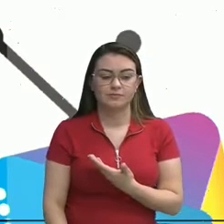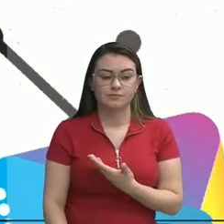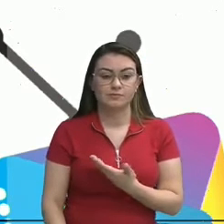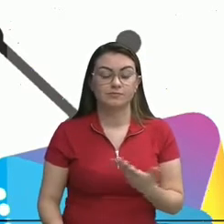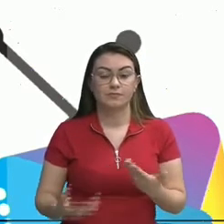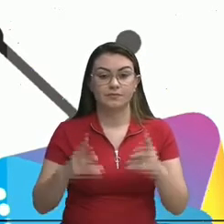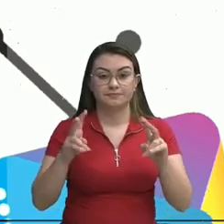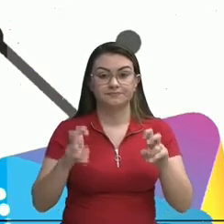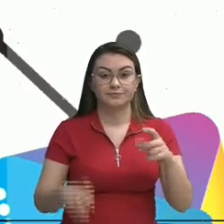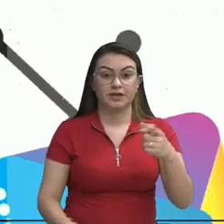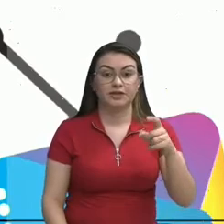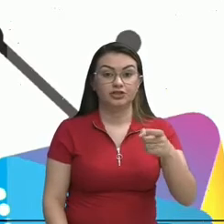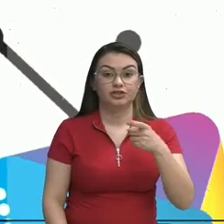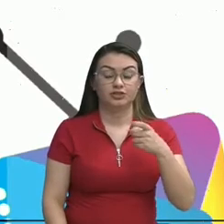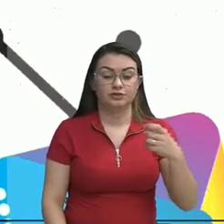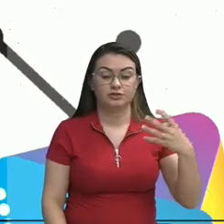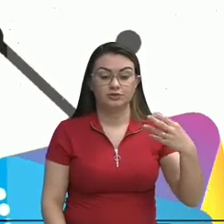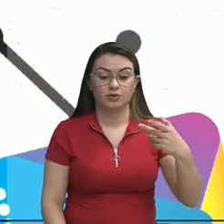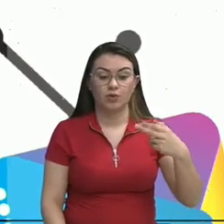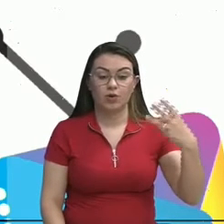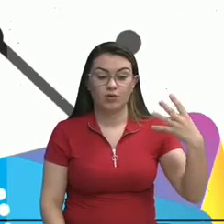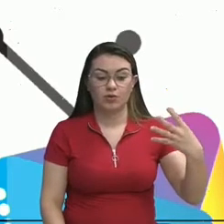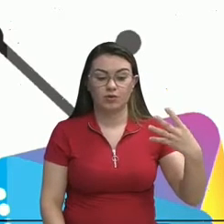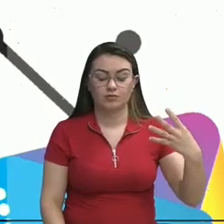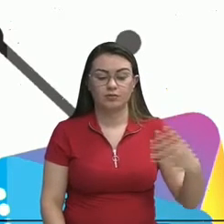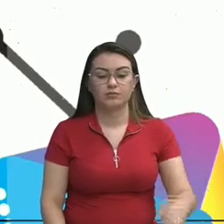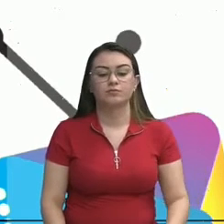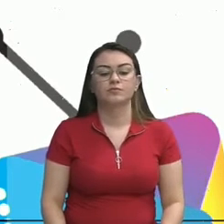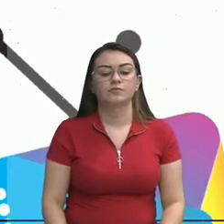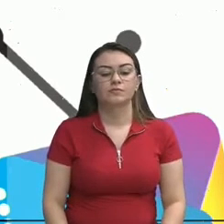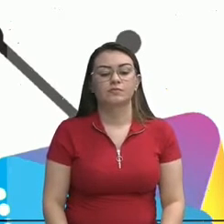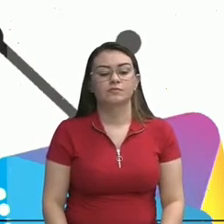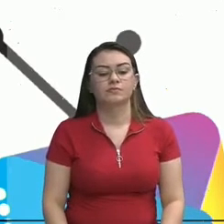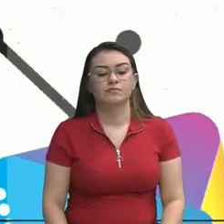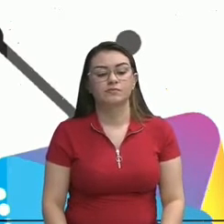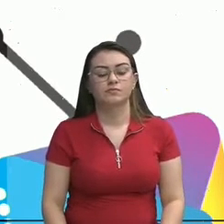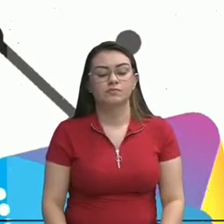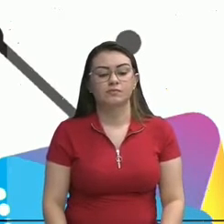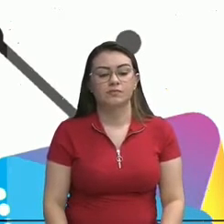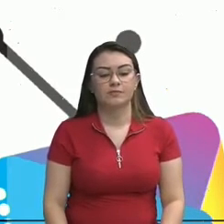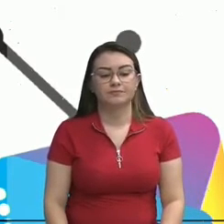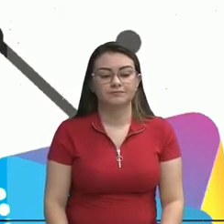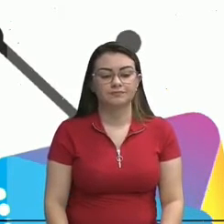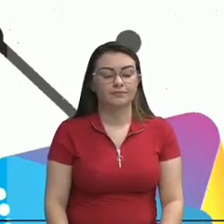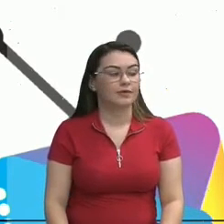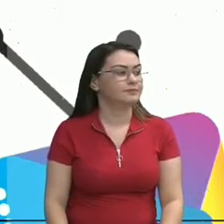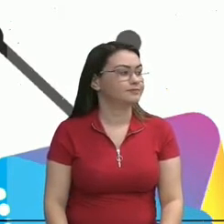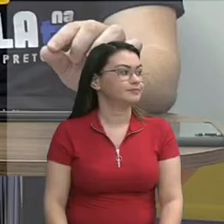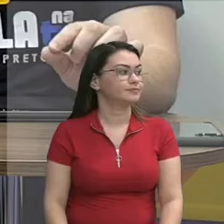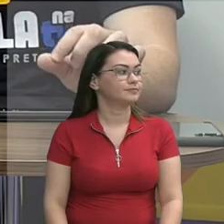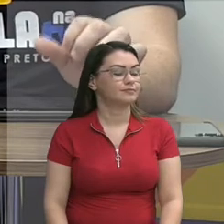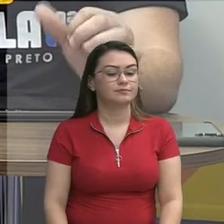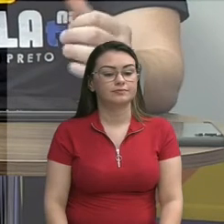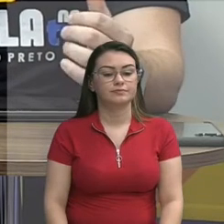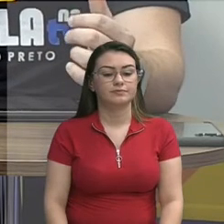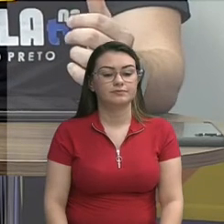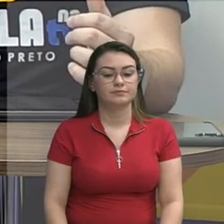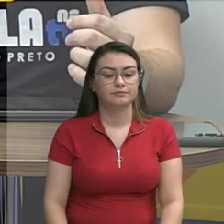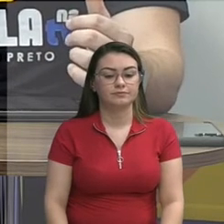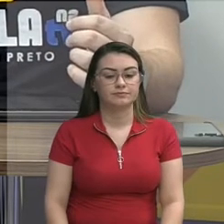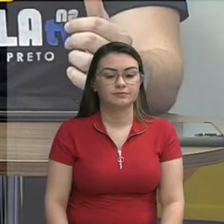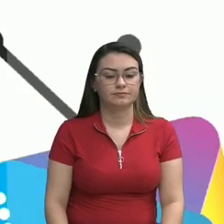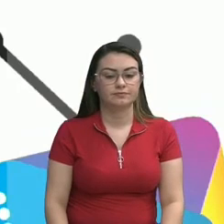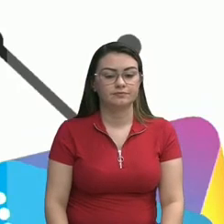4 temos olha lá ó vai aparecer lá para você só 4 ao quadrado